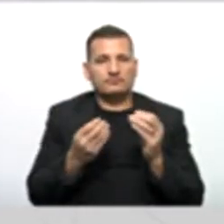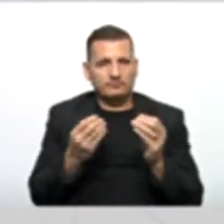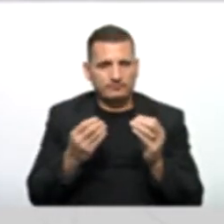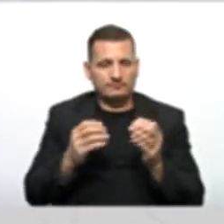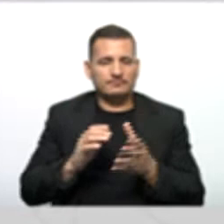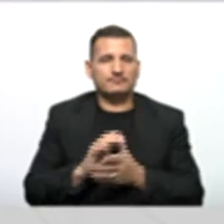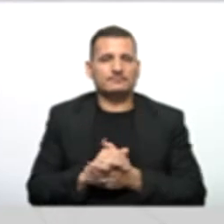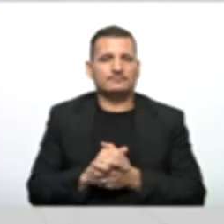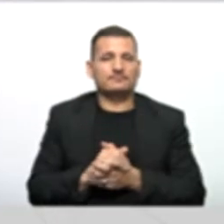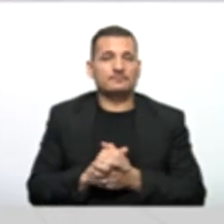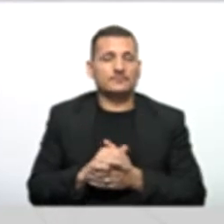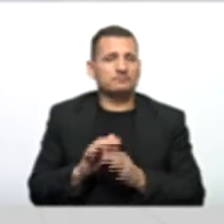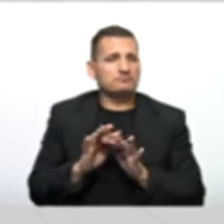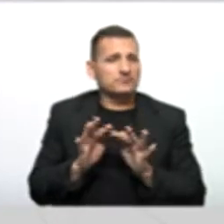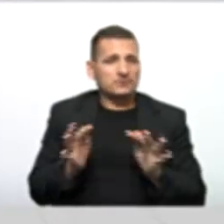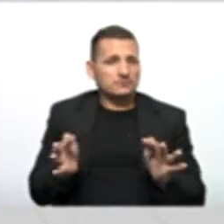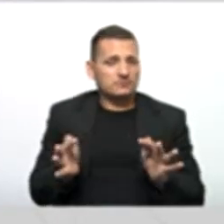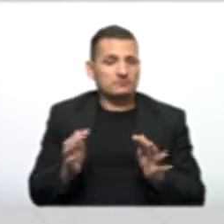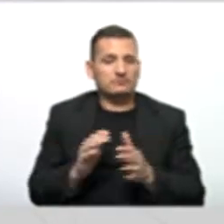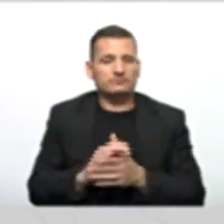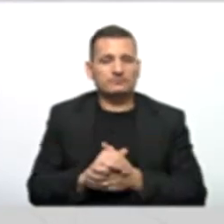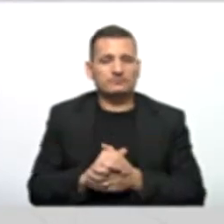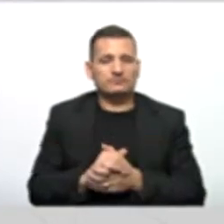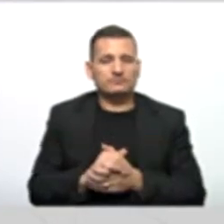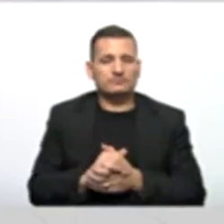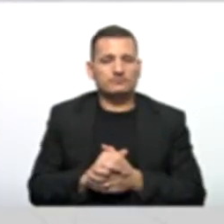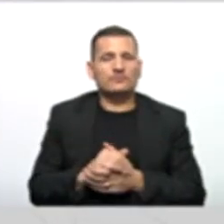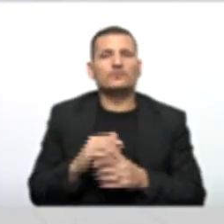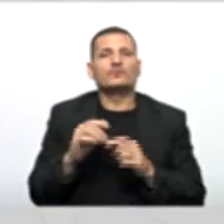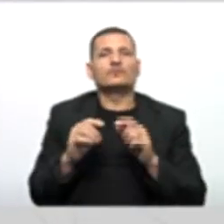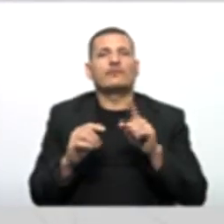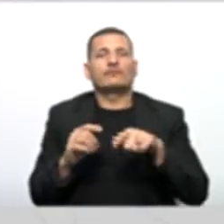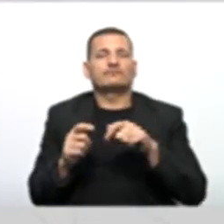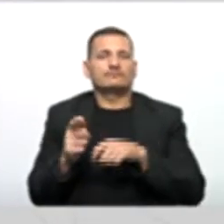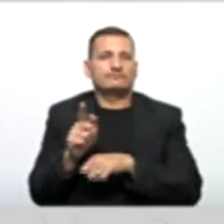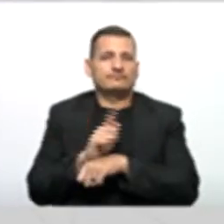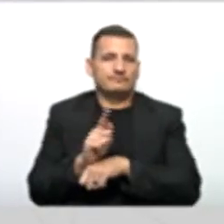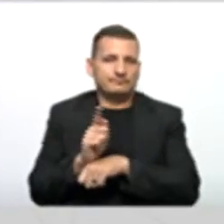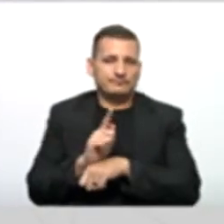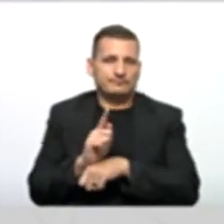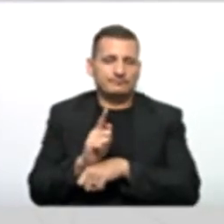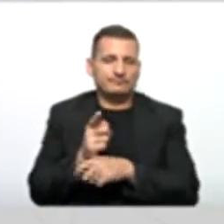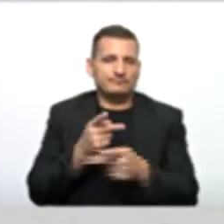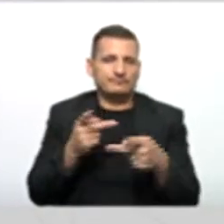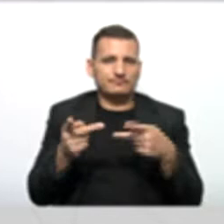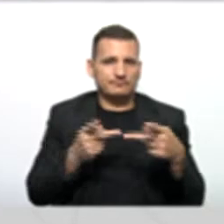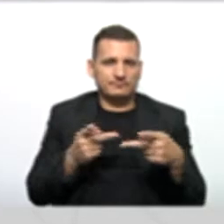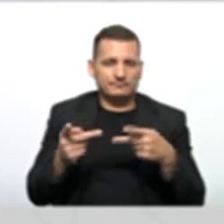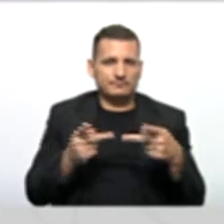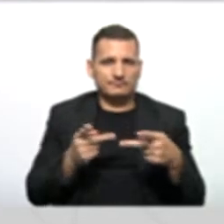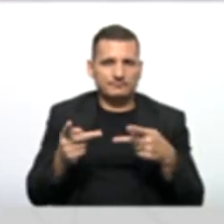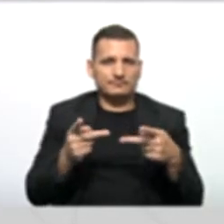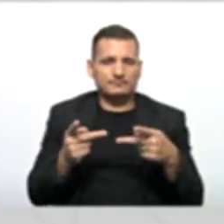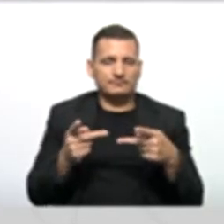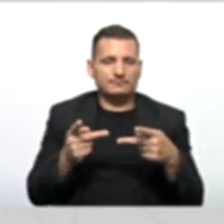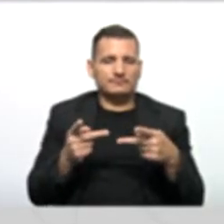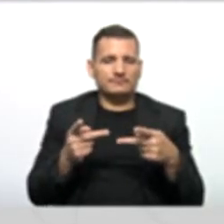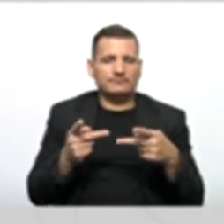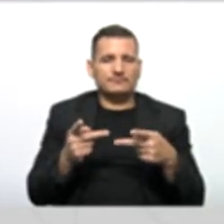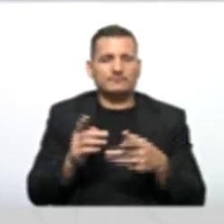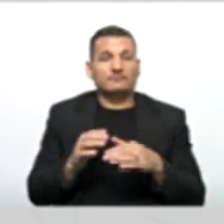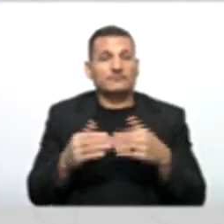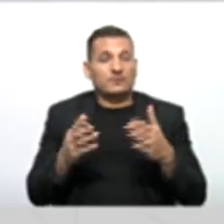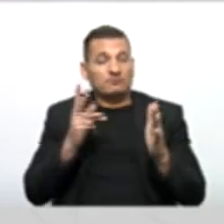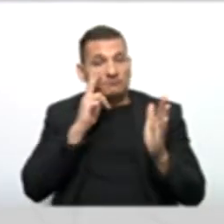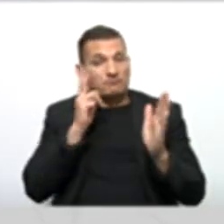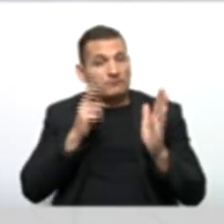mesmo tempo? É muito simples, é através do gerenciamento de projetos, não é isso? Então, bora dar